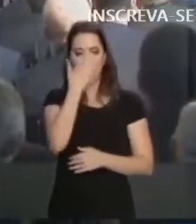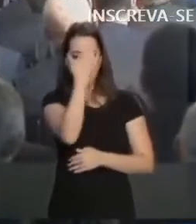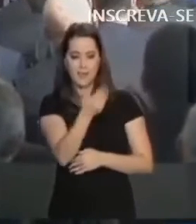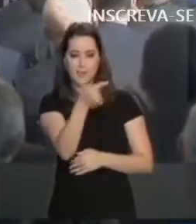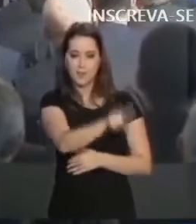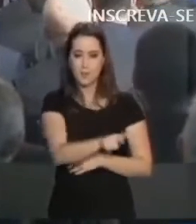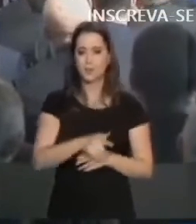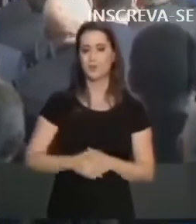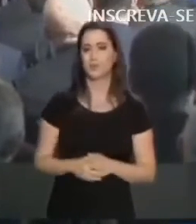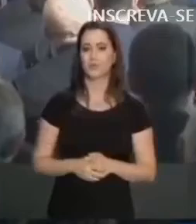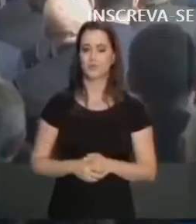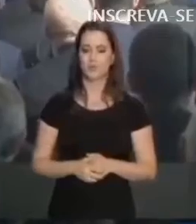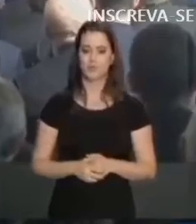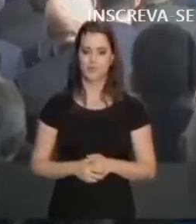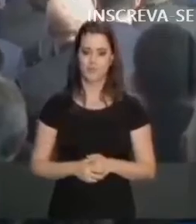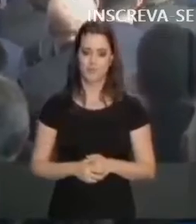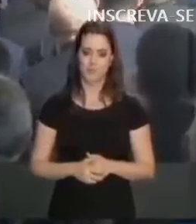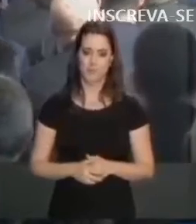uma vez.